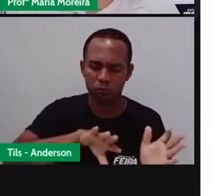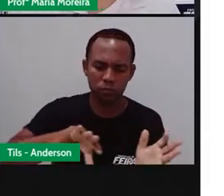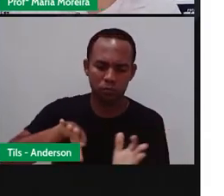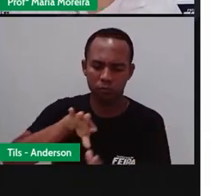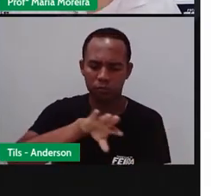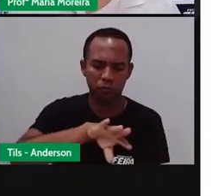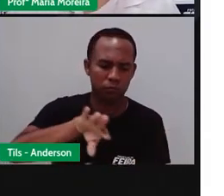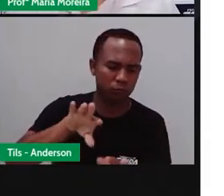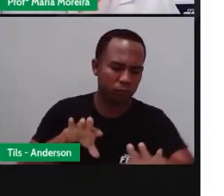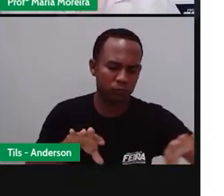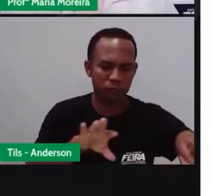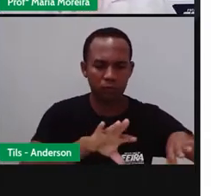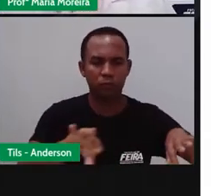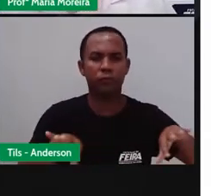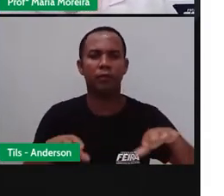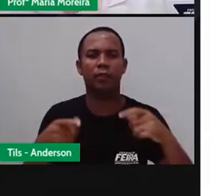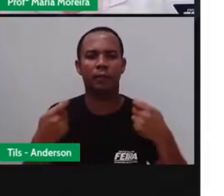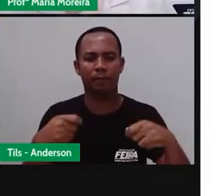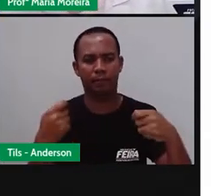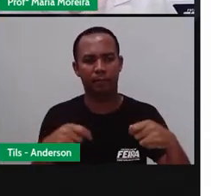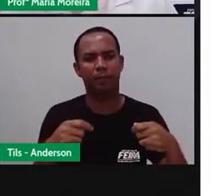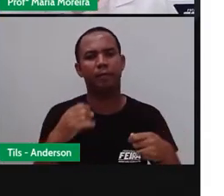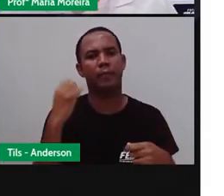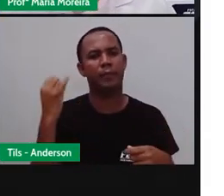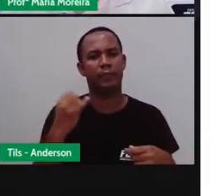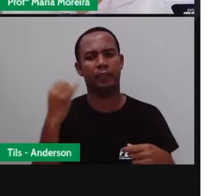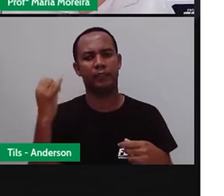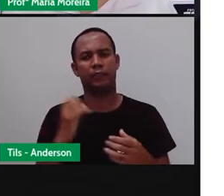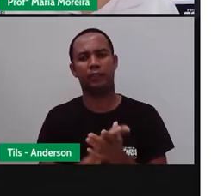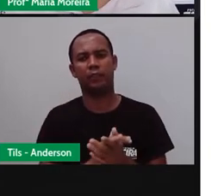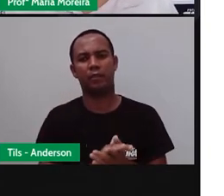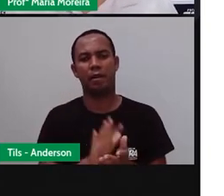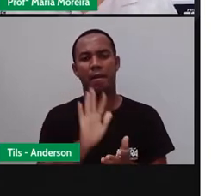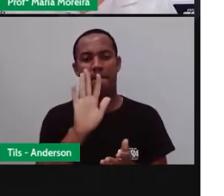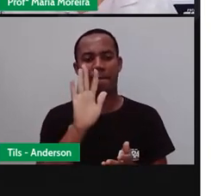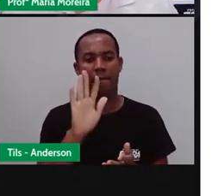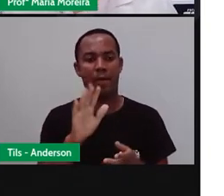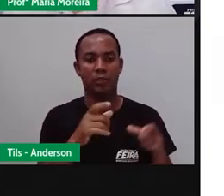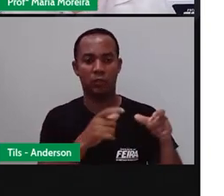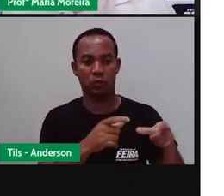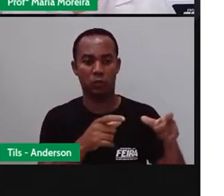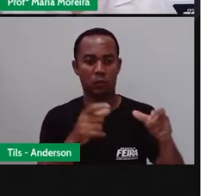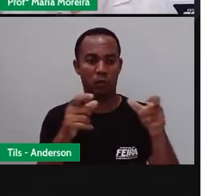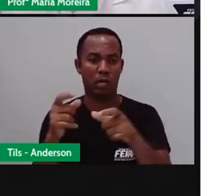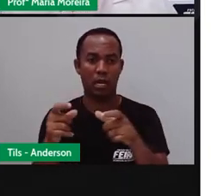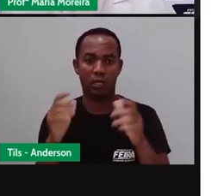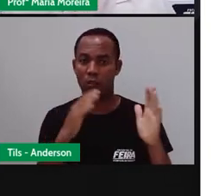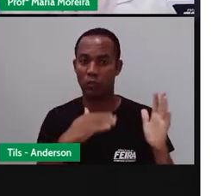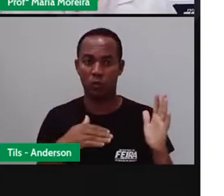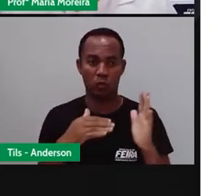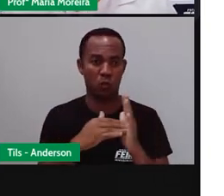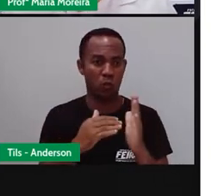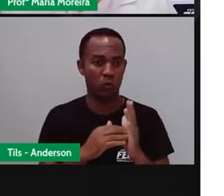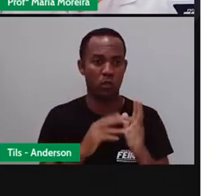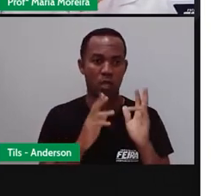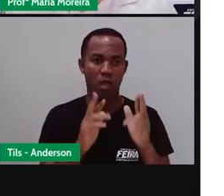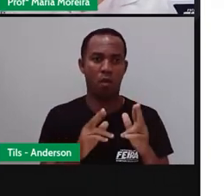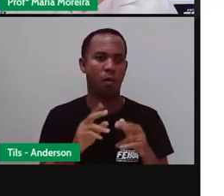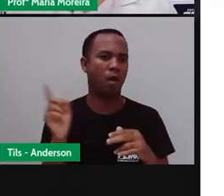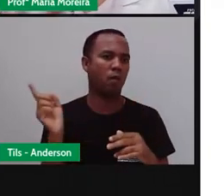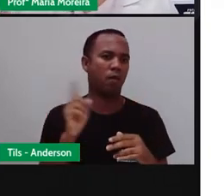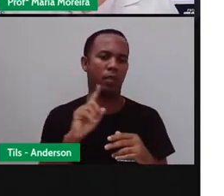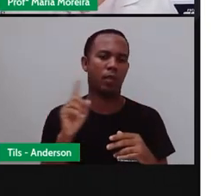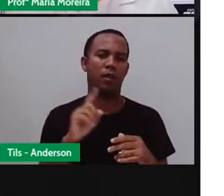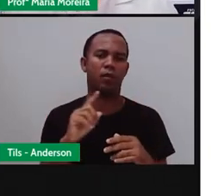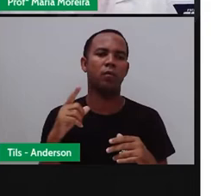outras, obviamente, existe o quê? A coleta seletiva. Nem em todos os bairros, mas aqui em Feira existem pontos, né, de coleta.